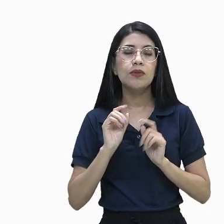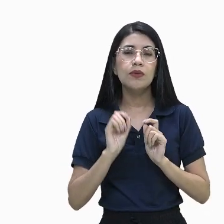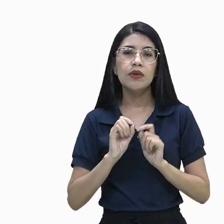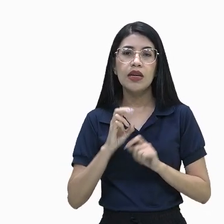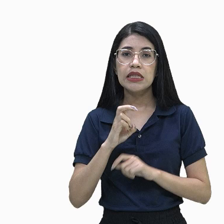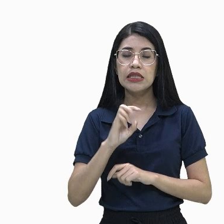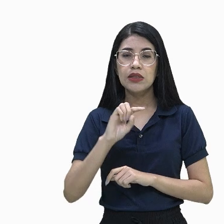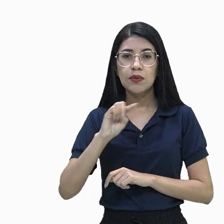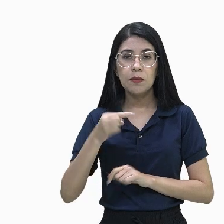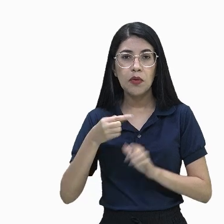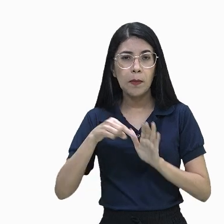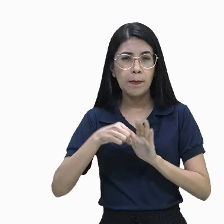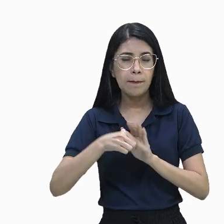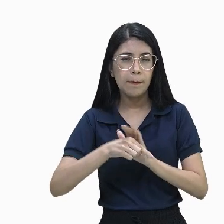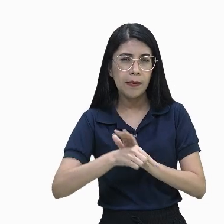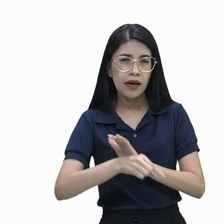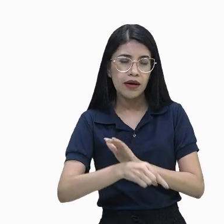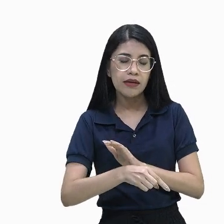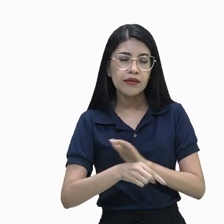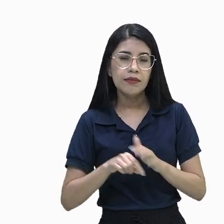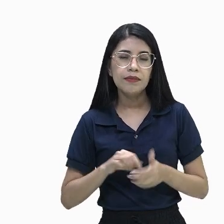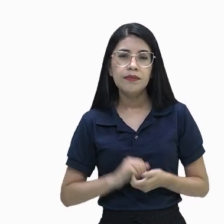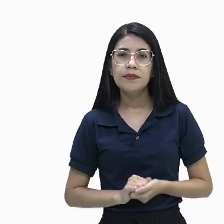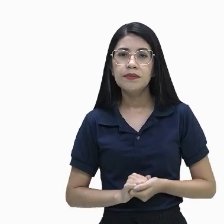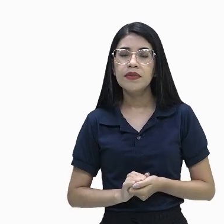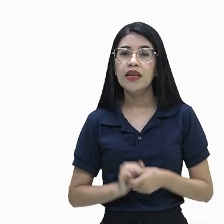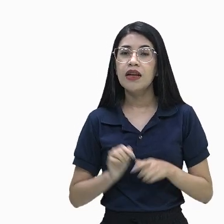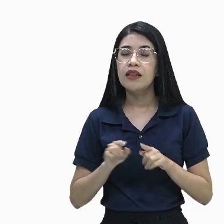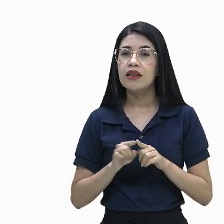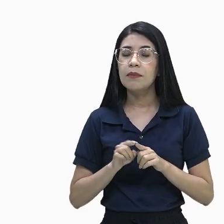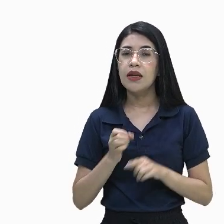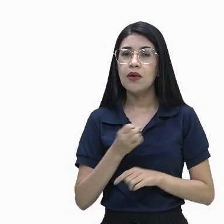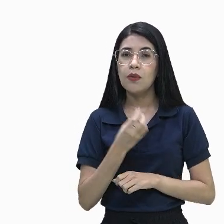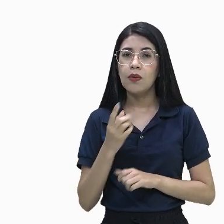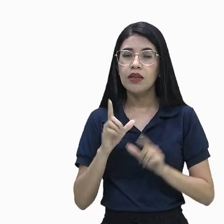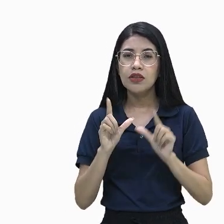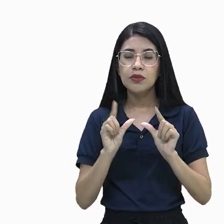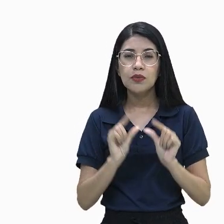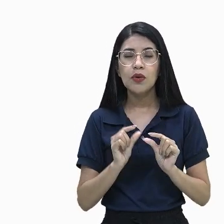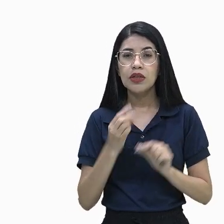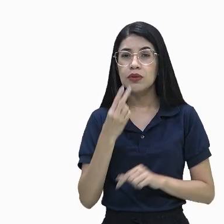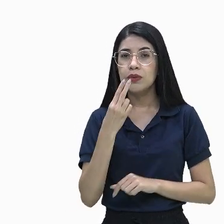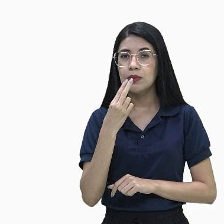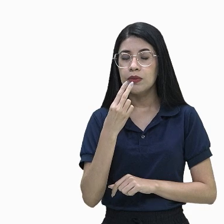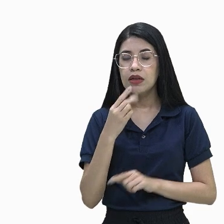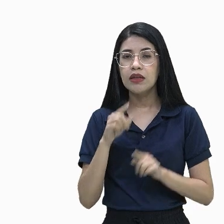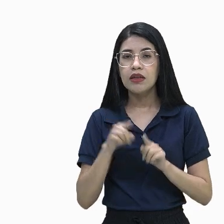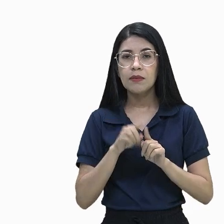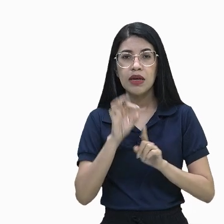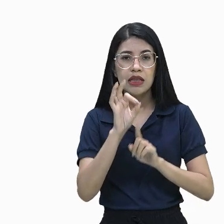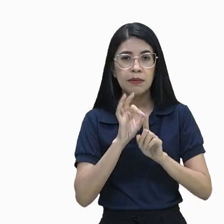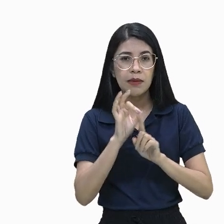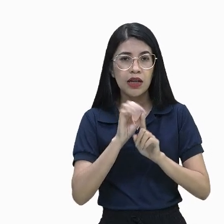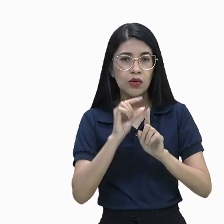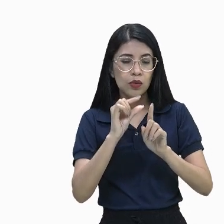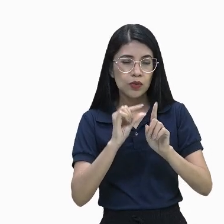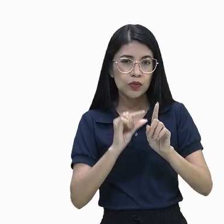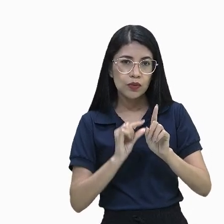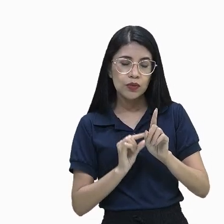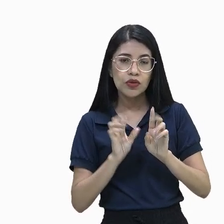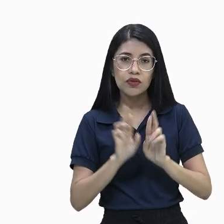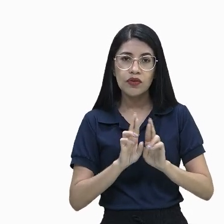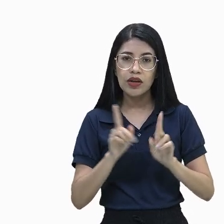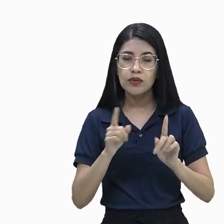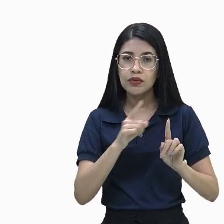a 5.000 metros, né? E temos uma baixa quantidade de nutrientes e também de temperatura, diferente das outras formas